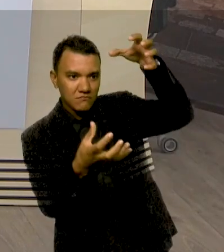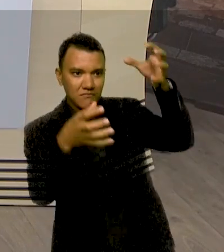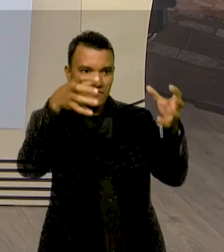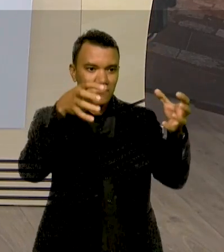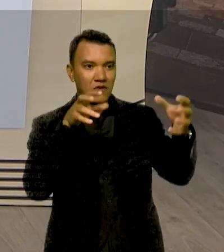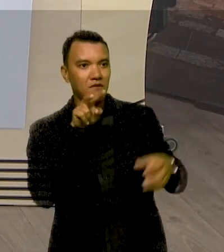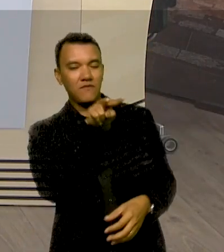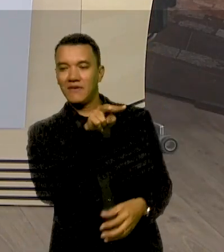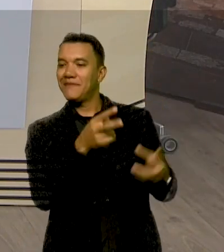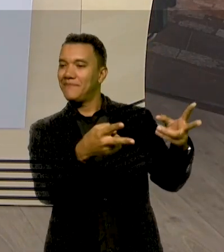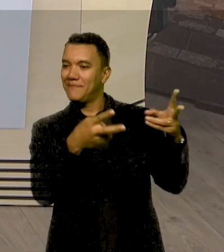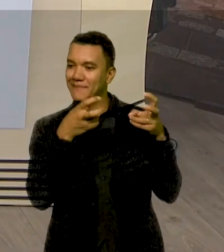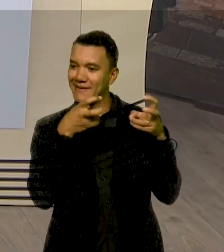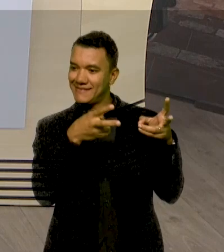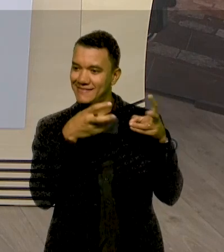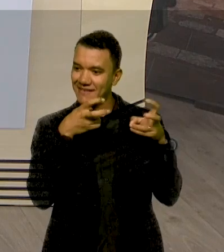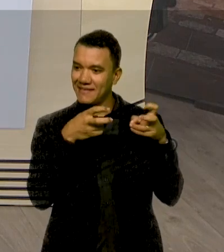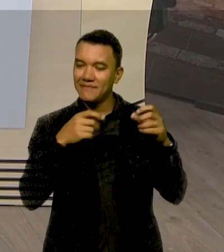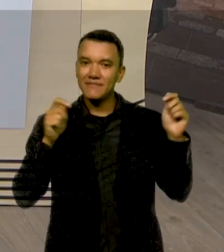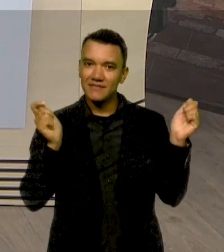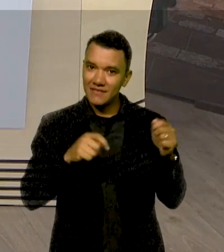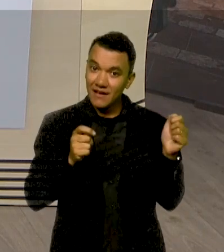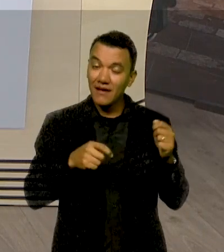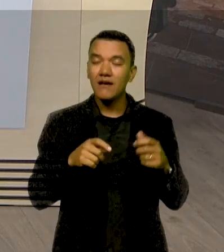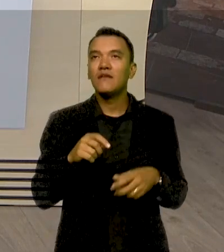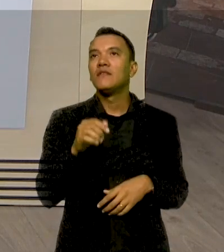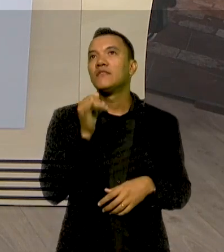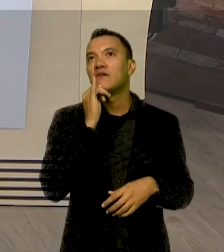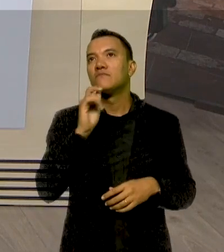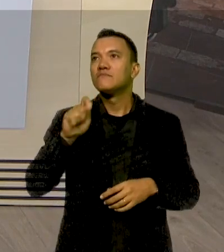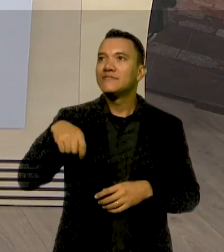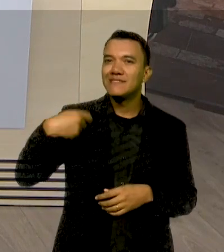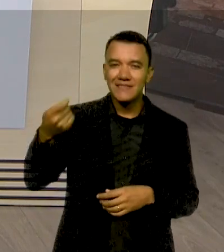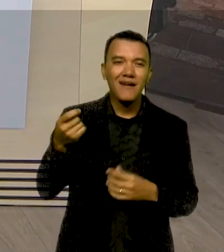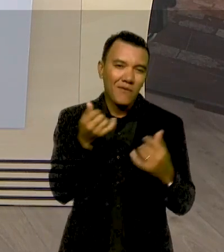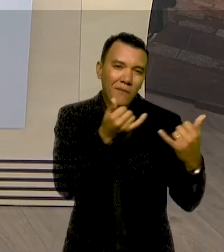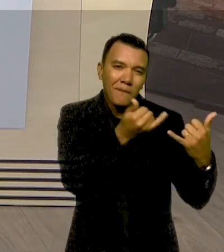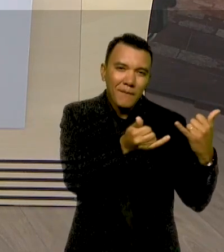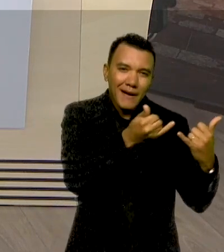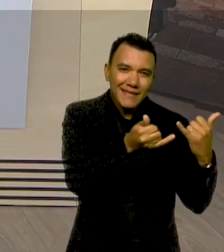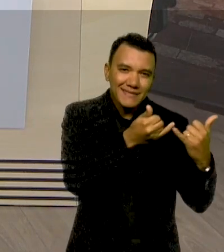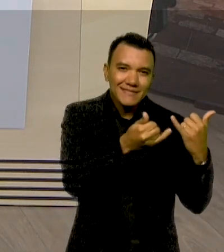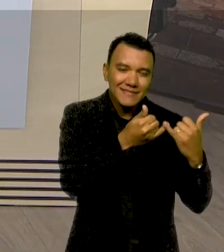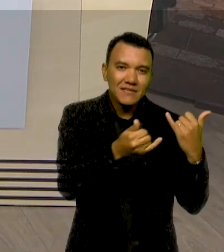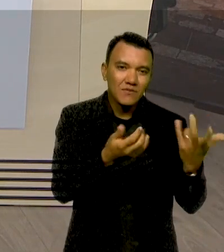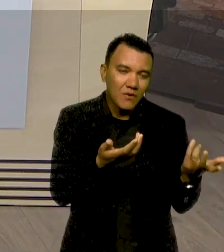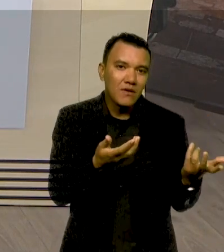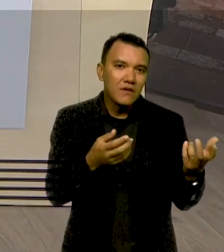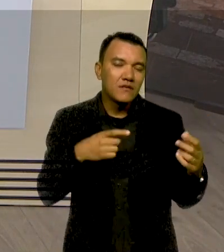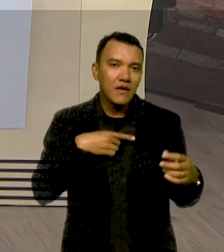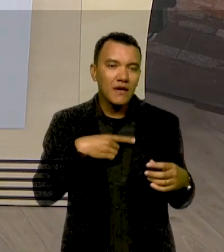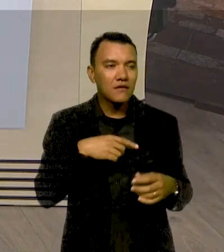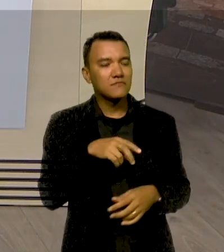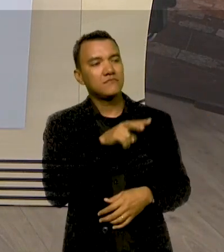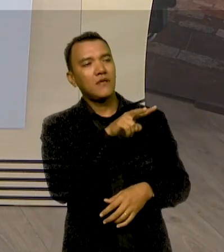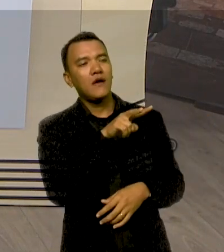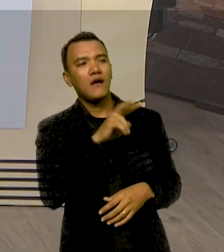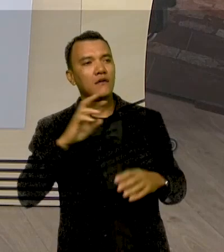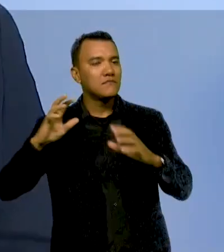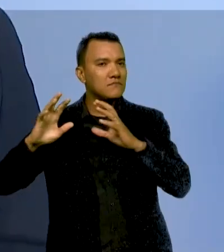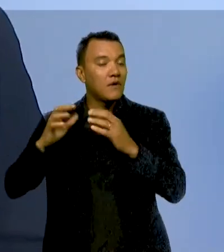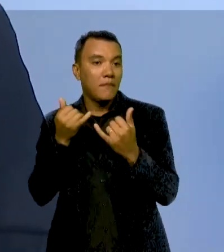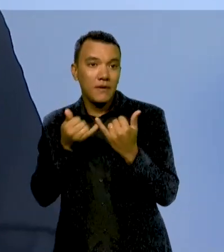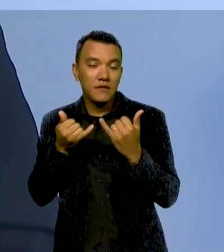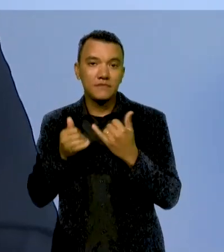a tridimensionalidade, a gente consegue trazer esses sinais de forma mais icônica, da mesma forma como a gente tem no mundo. A gente